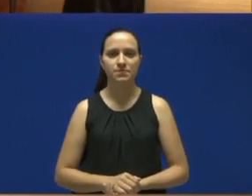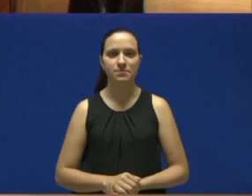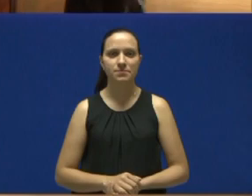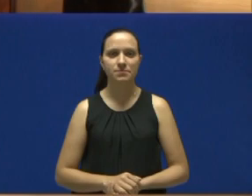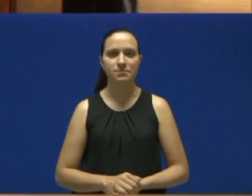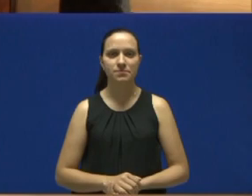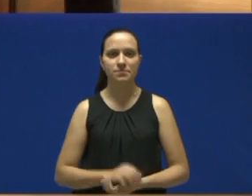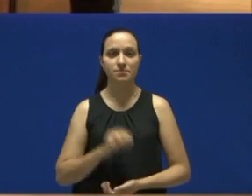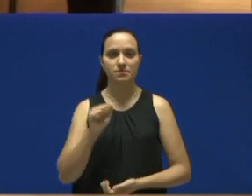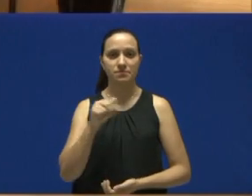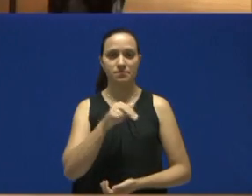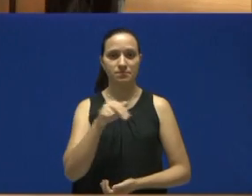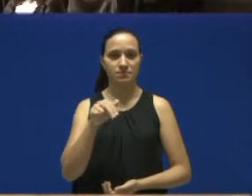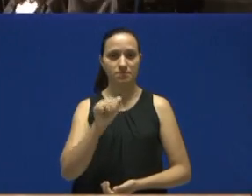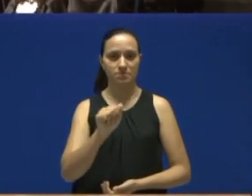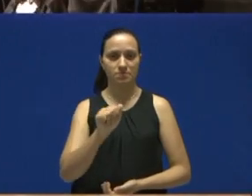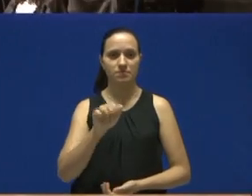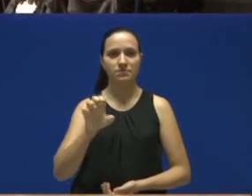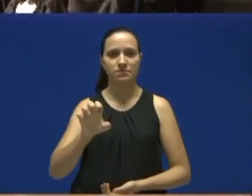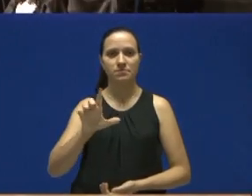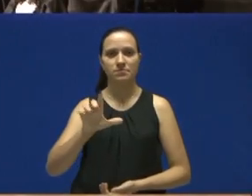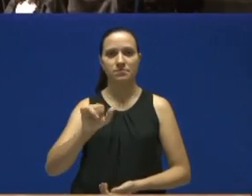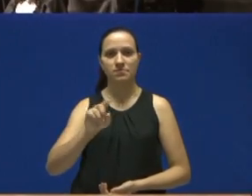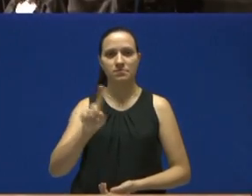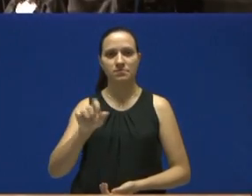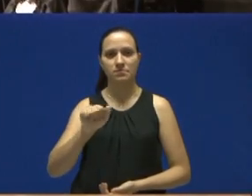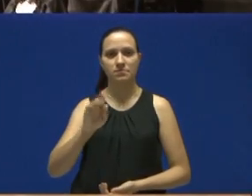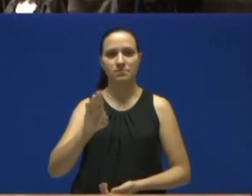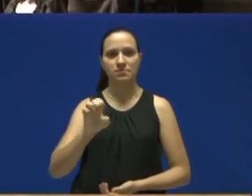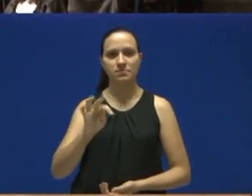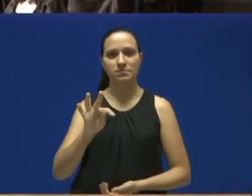anne elizabeth fonseca falou